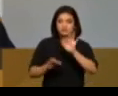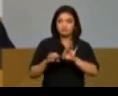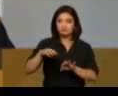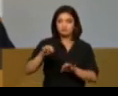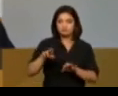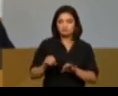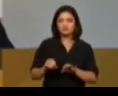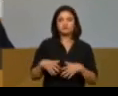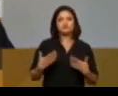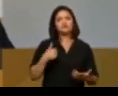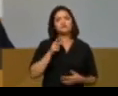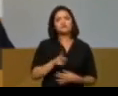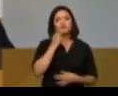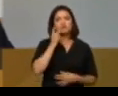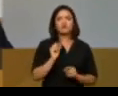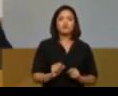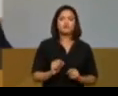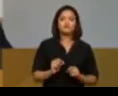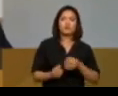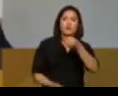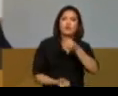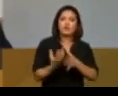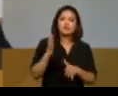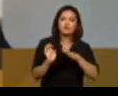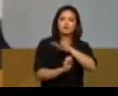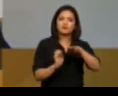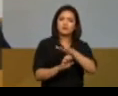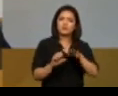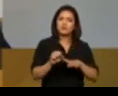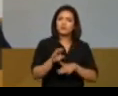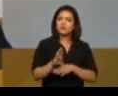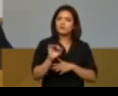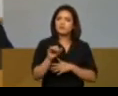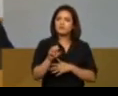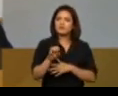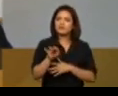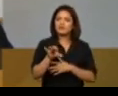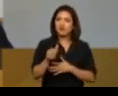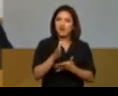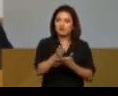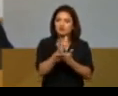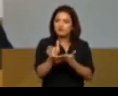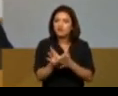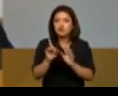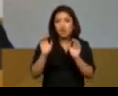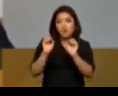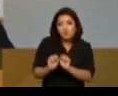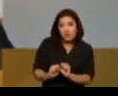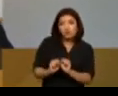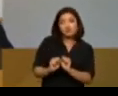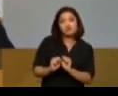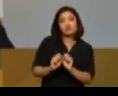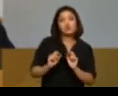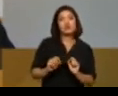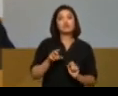Continuo dizendo, como se vê, a criação de subsidiárias somente se mostra possível do ponto de vista legal,